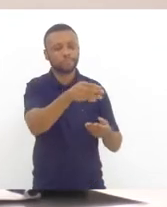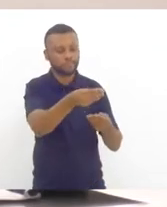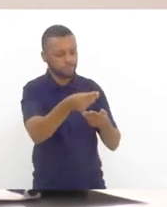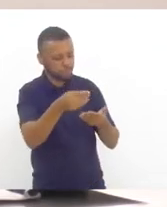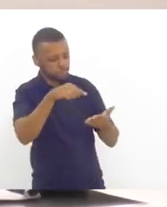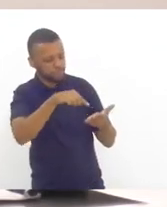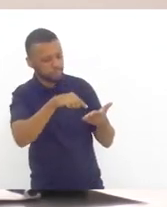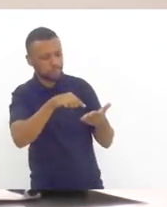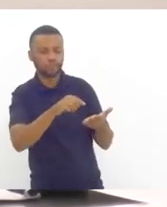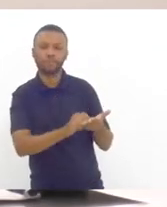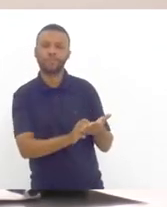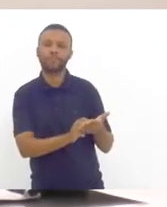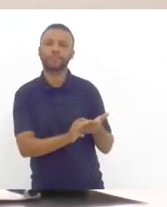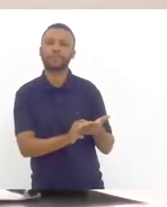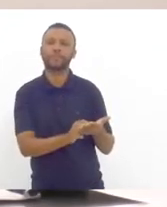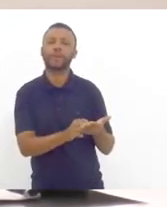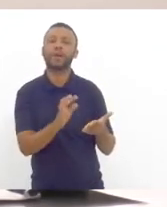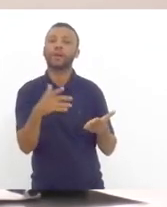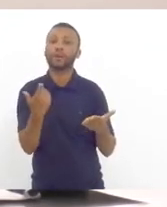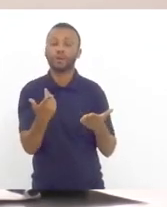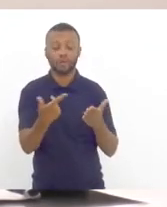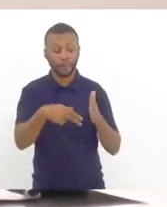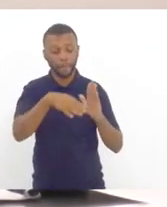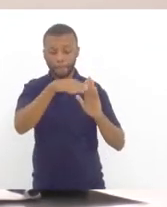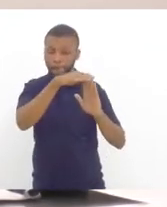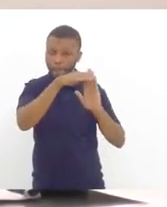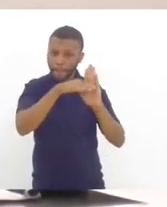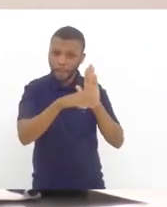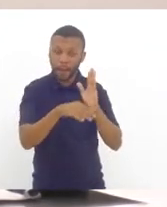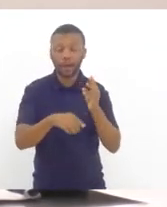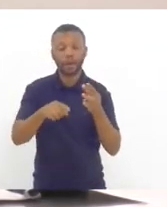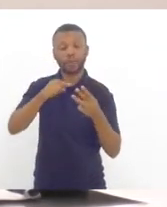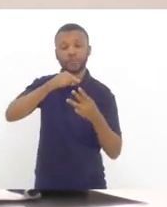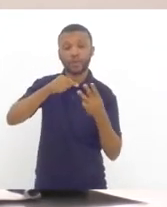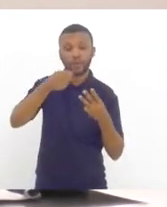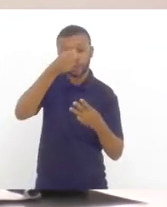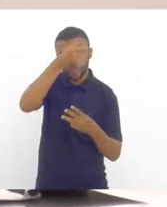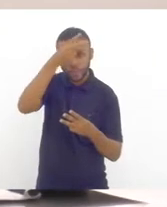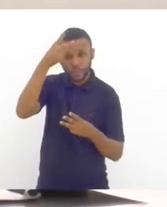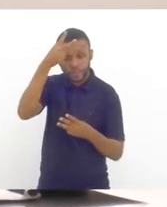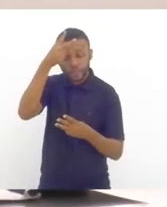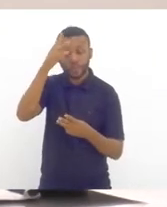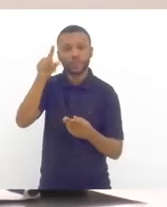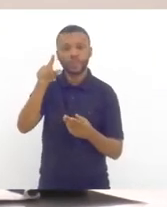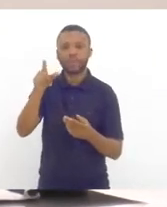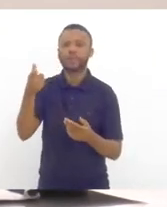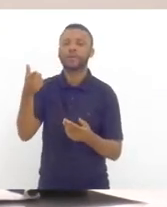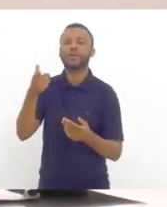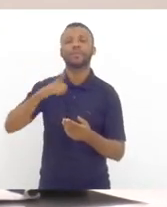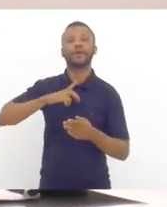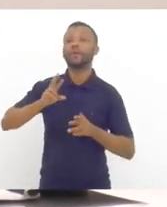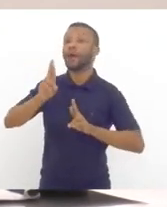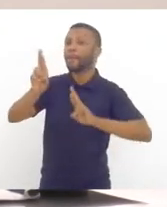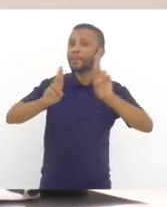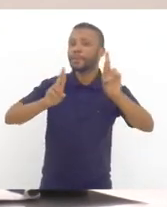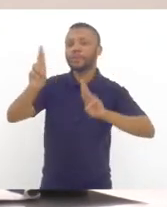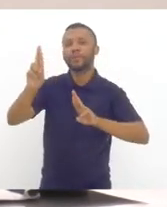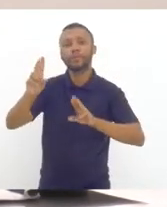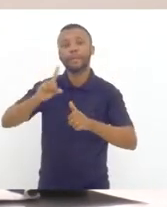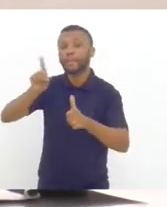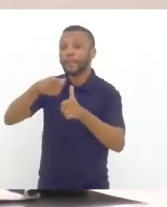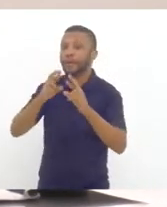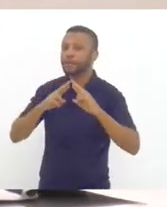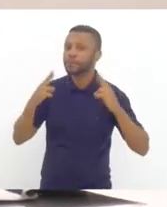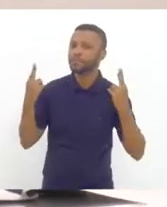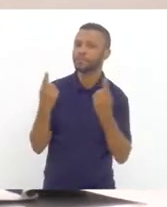as três municípios que aqui participaram da primeira audiência pública: Niterói,